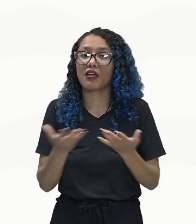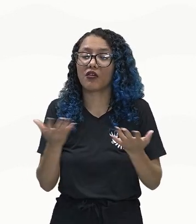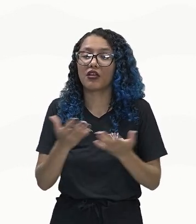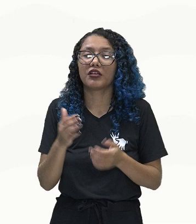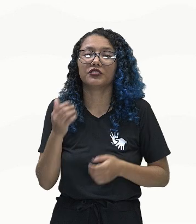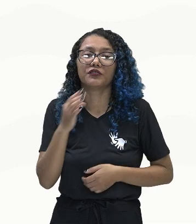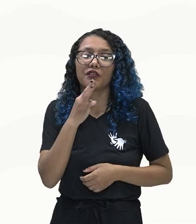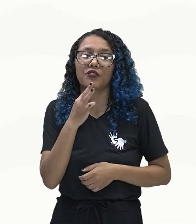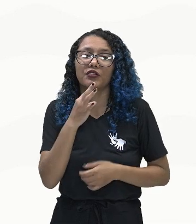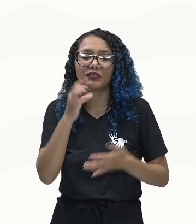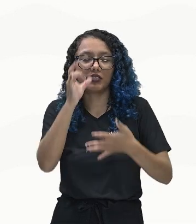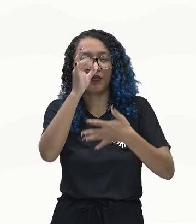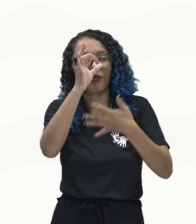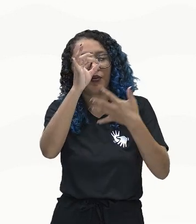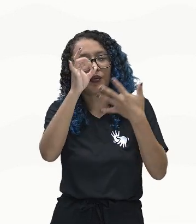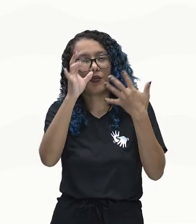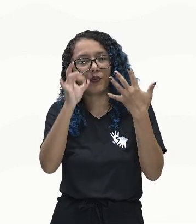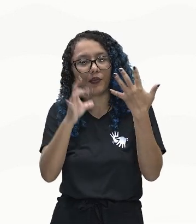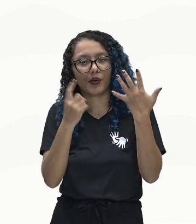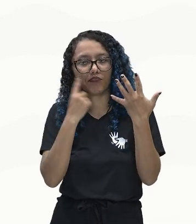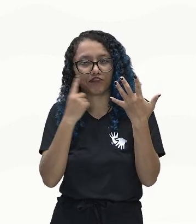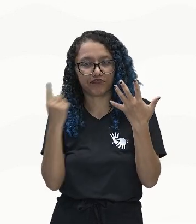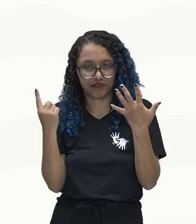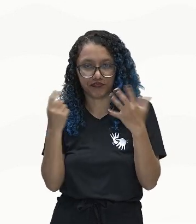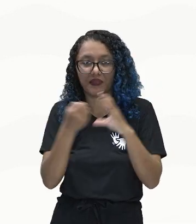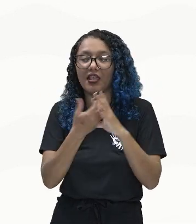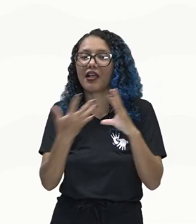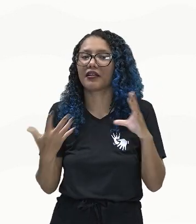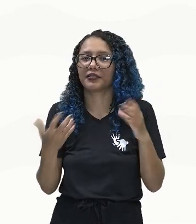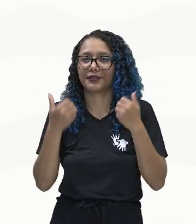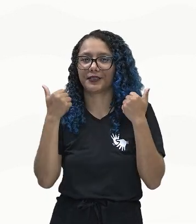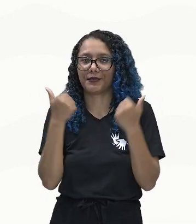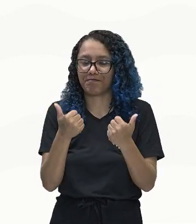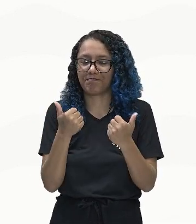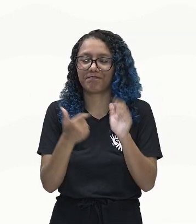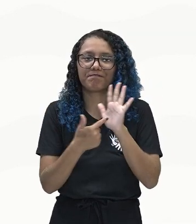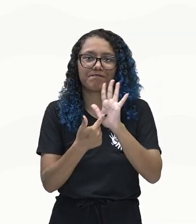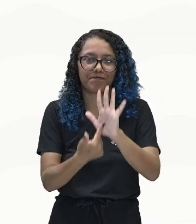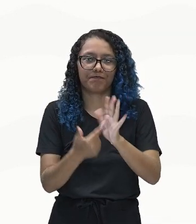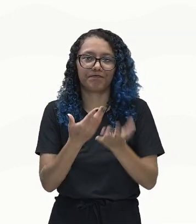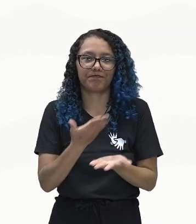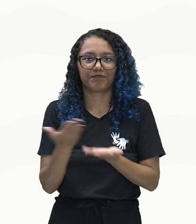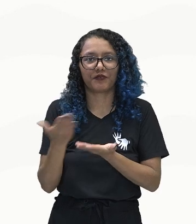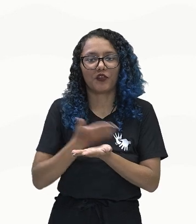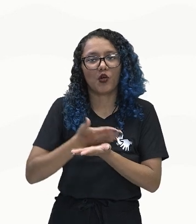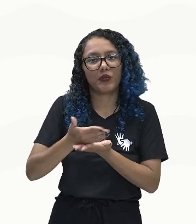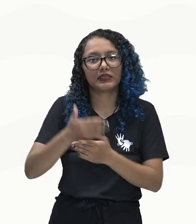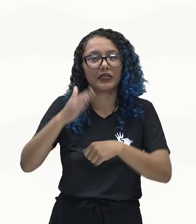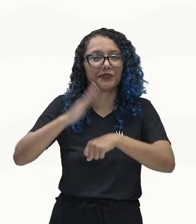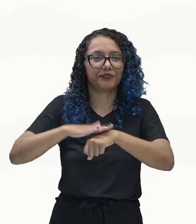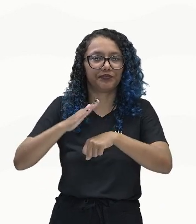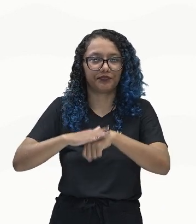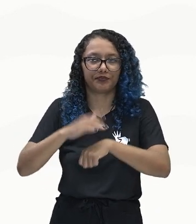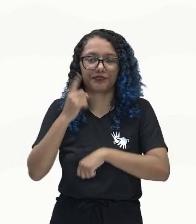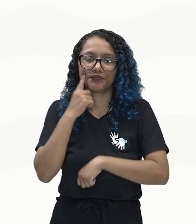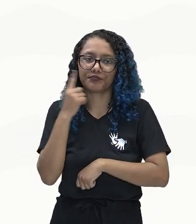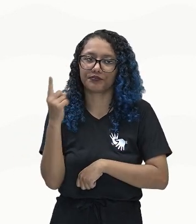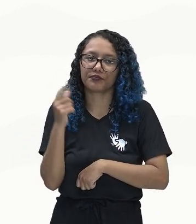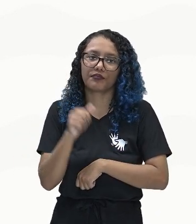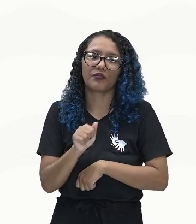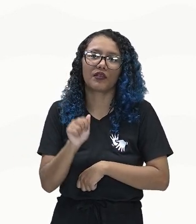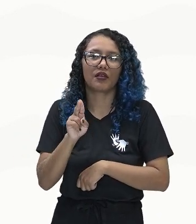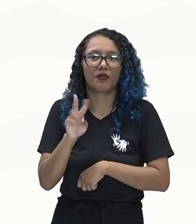uma dessas características que eu trouxe aqui para vocês. Começando com autonomia, né? Então,